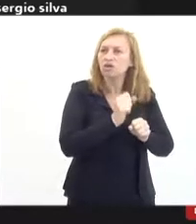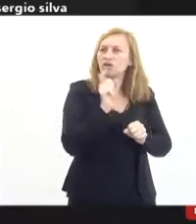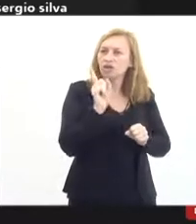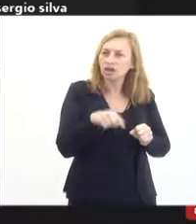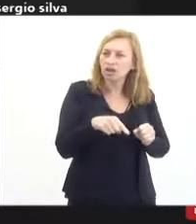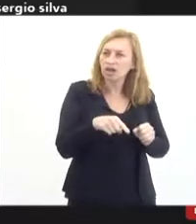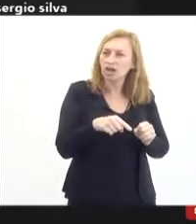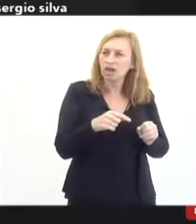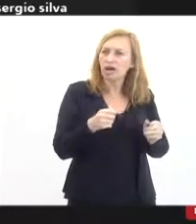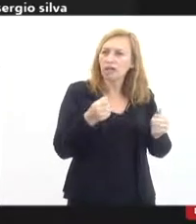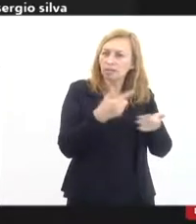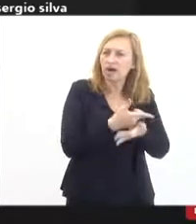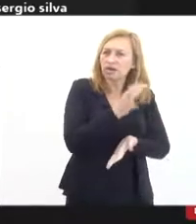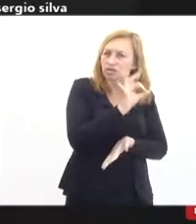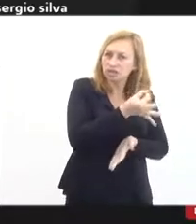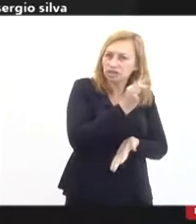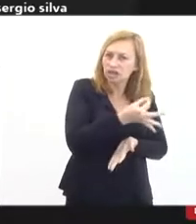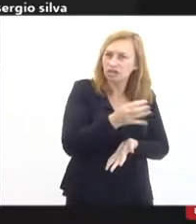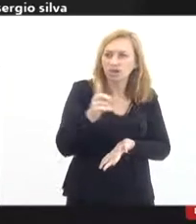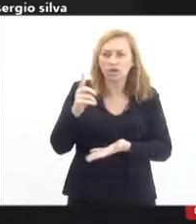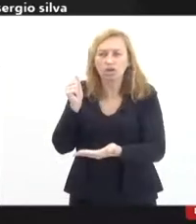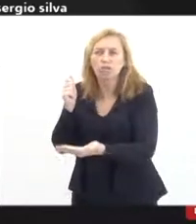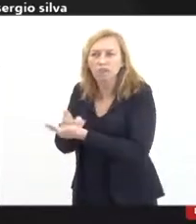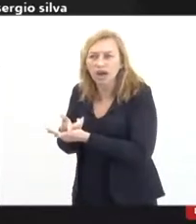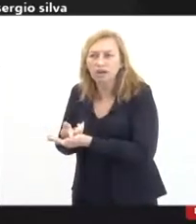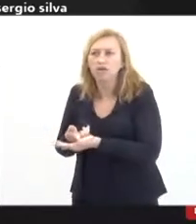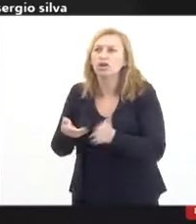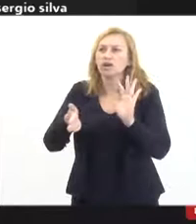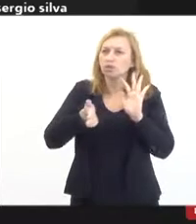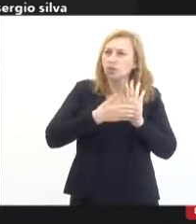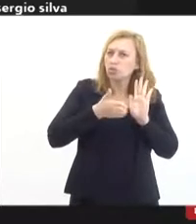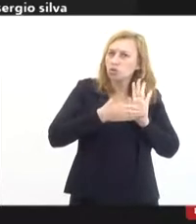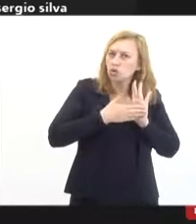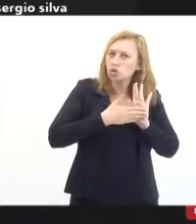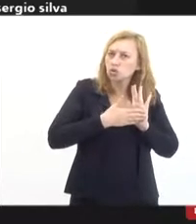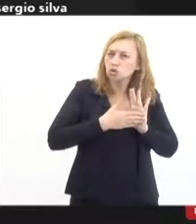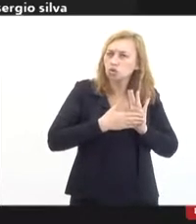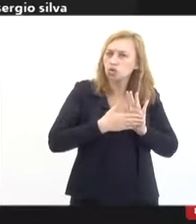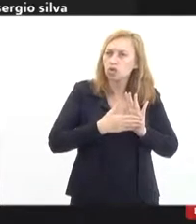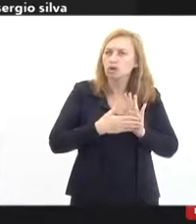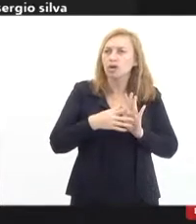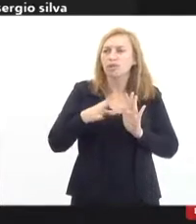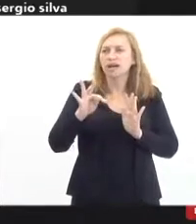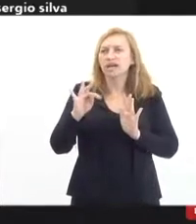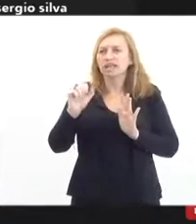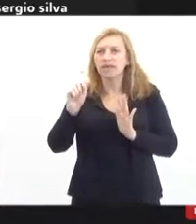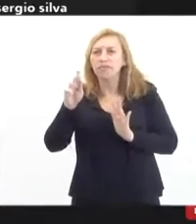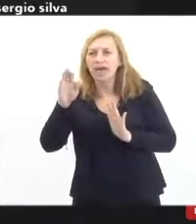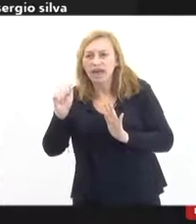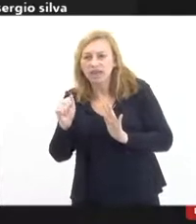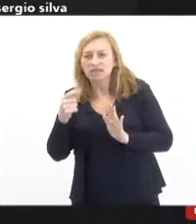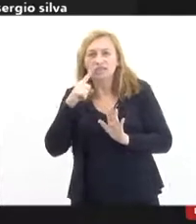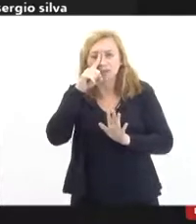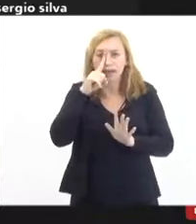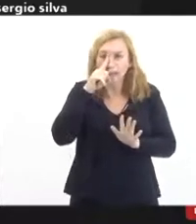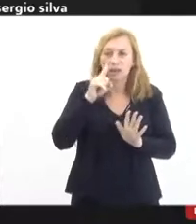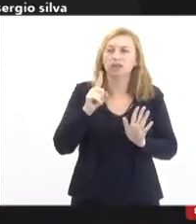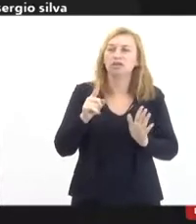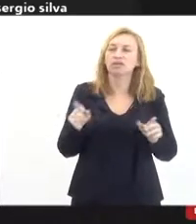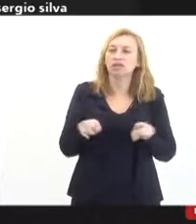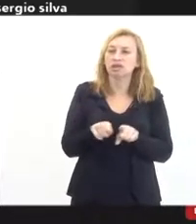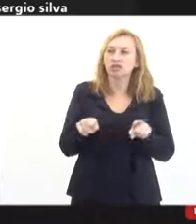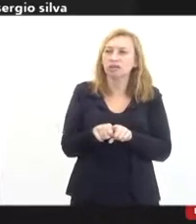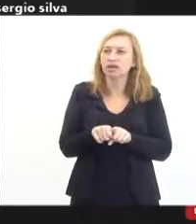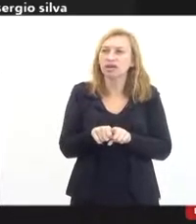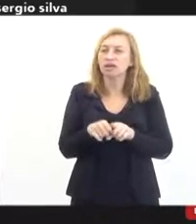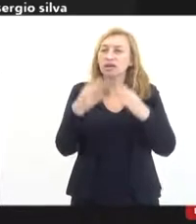recuperável de fato pelo rating proposto, pela tabela de risco. E fiz questão também dessa